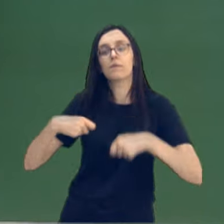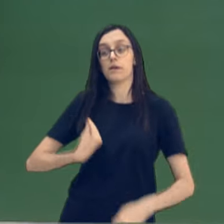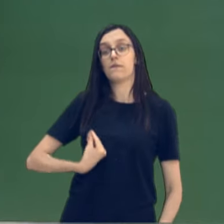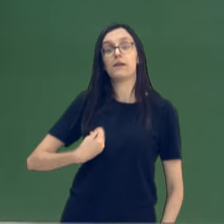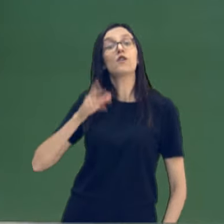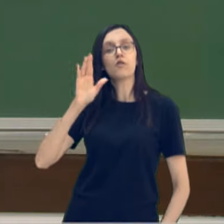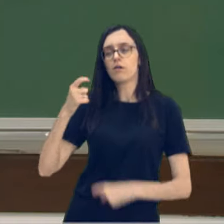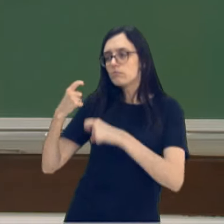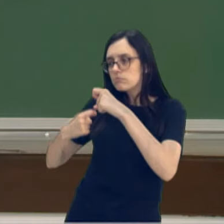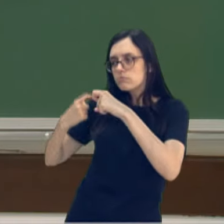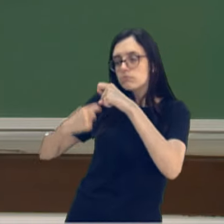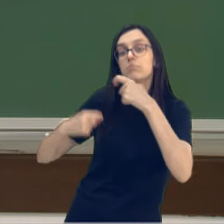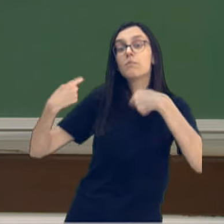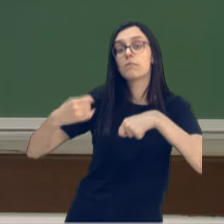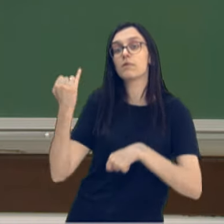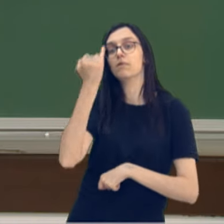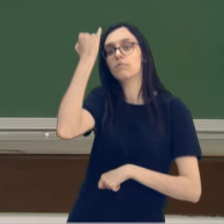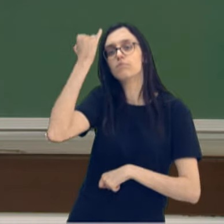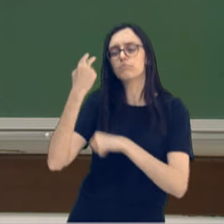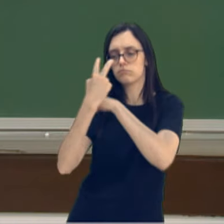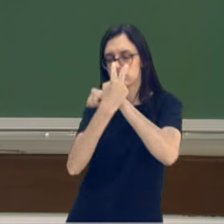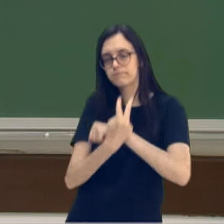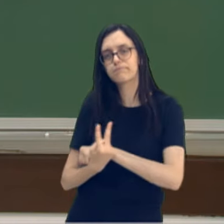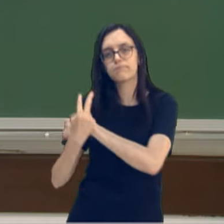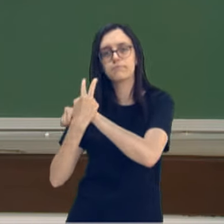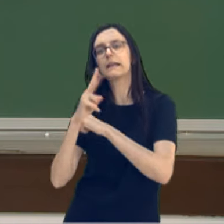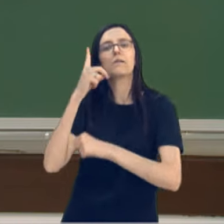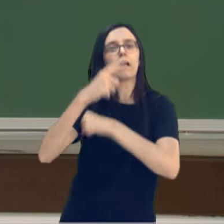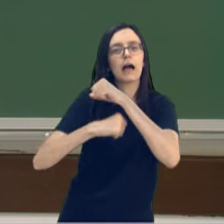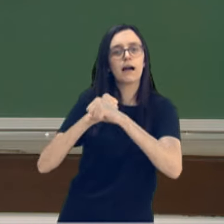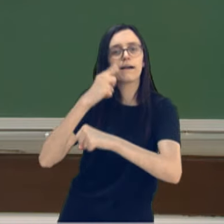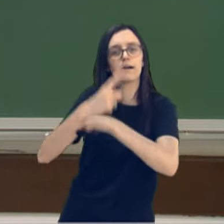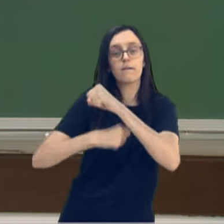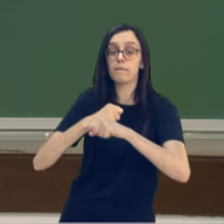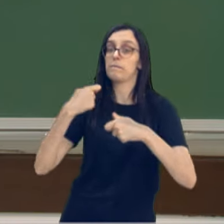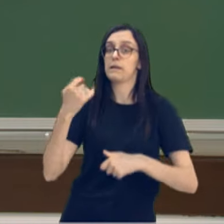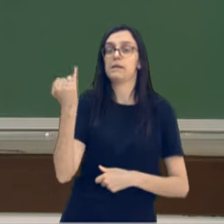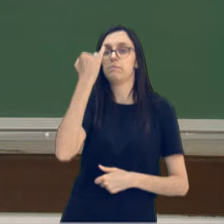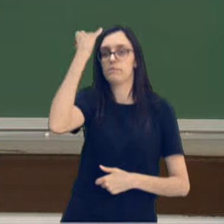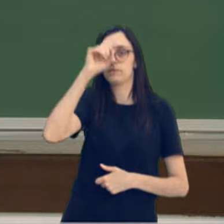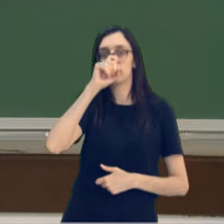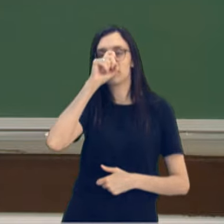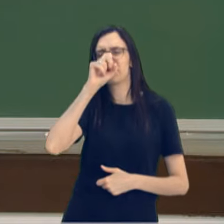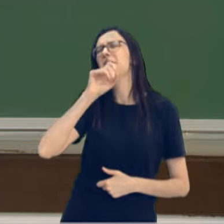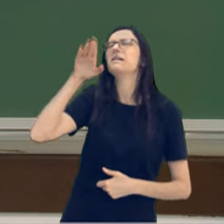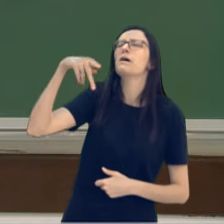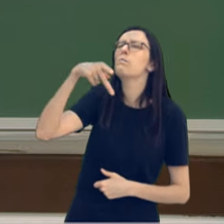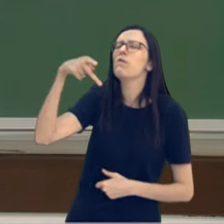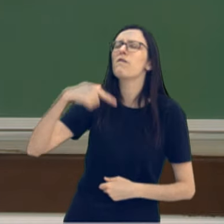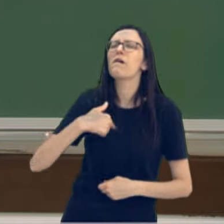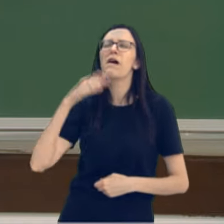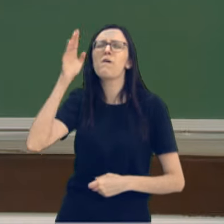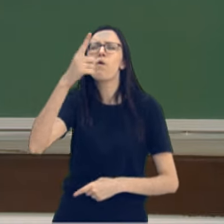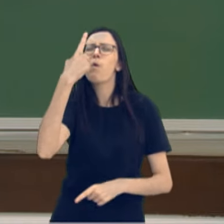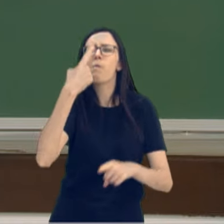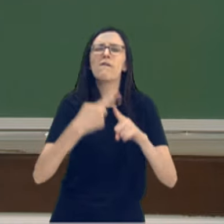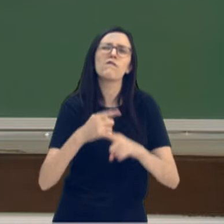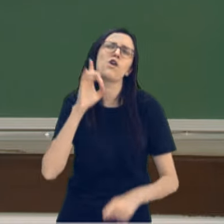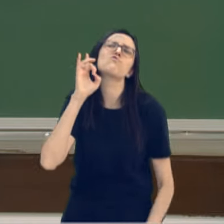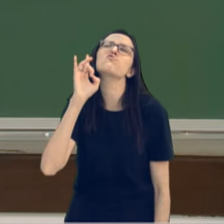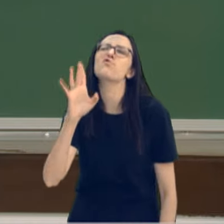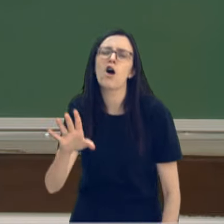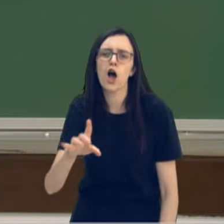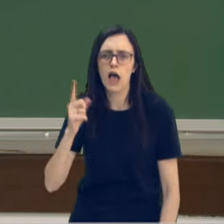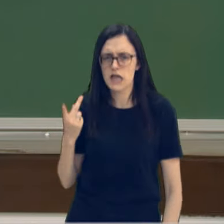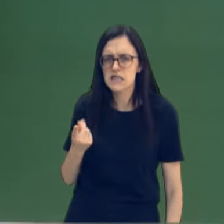ativas devem fazer o exame preventivo no mínimo anualmente, no mínimo. Professor, eu fui uma vez sexualmente ativa,